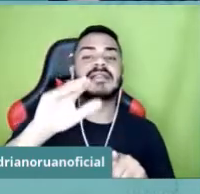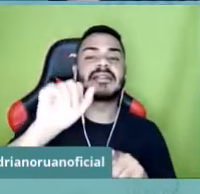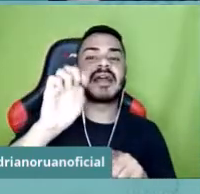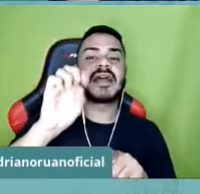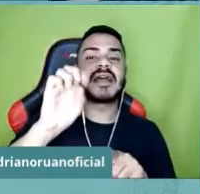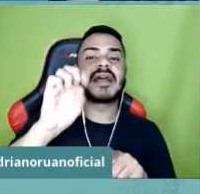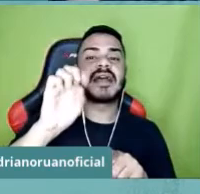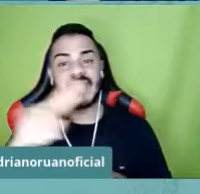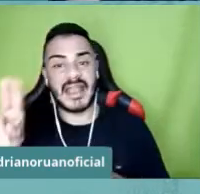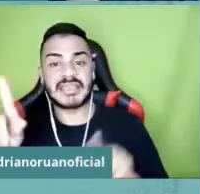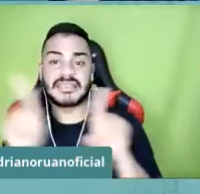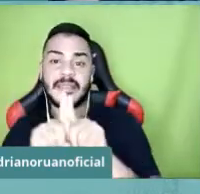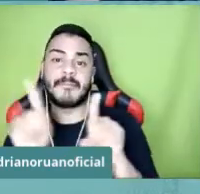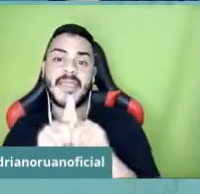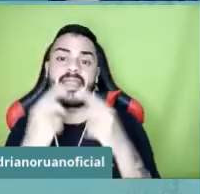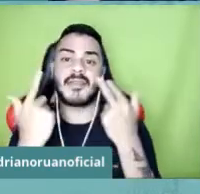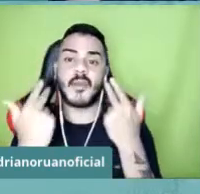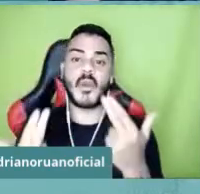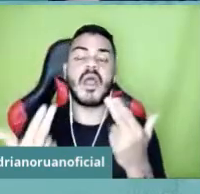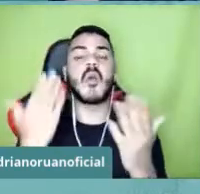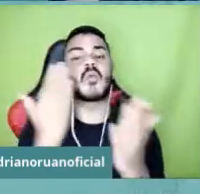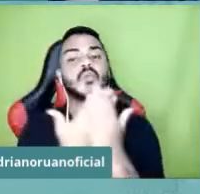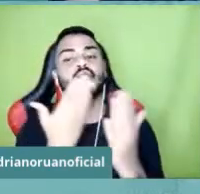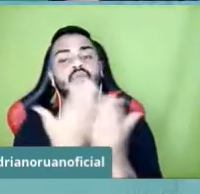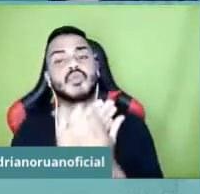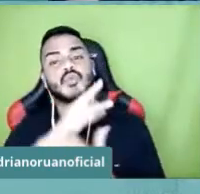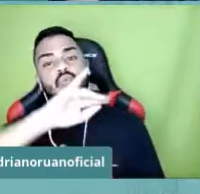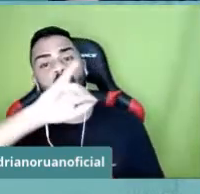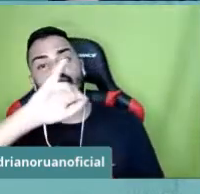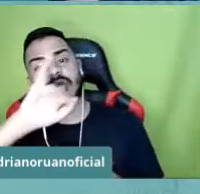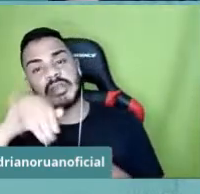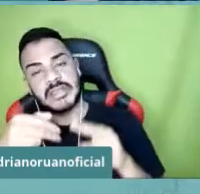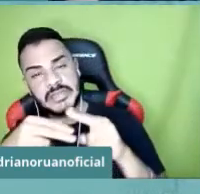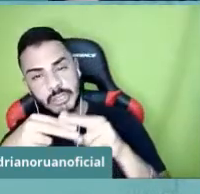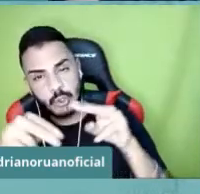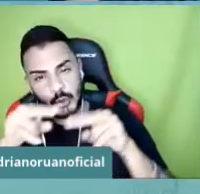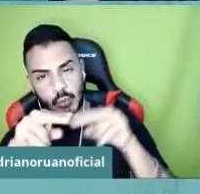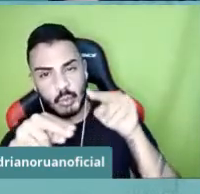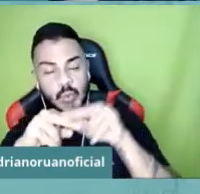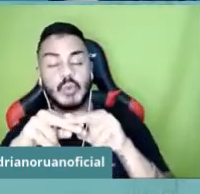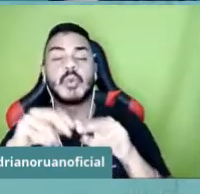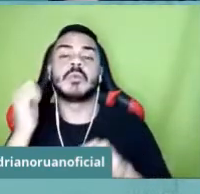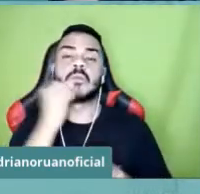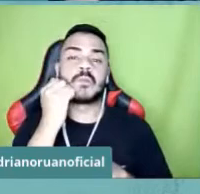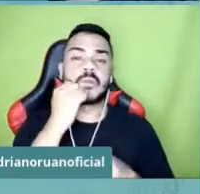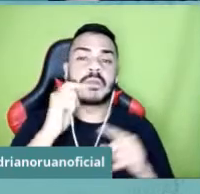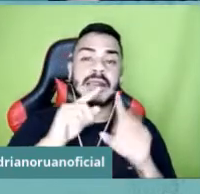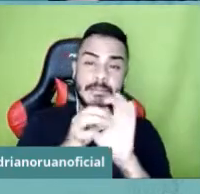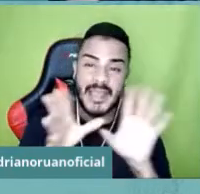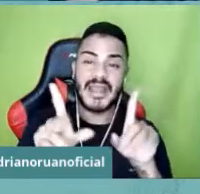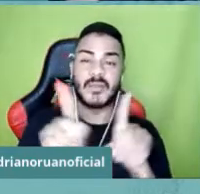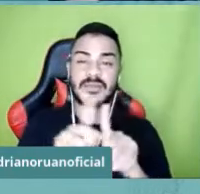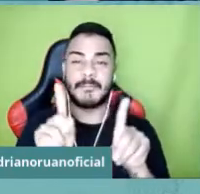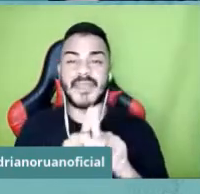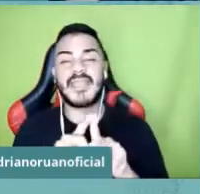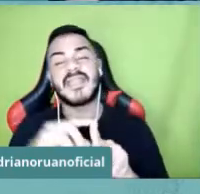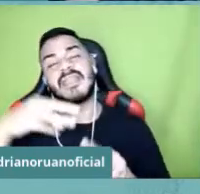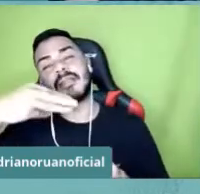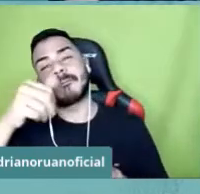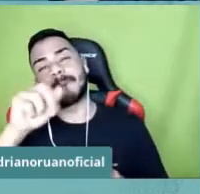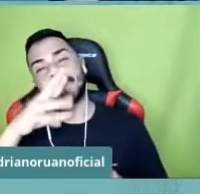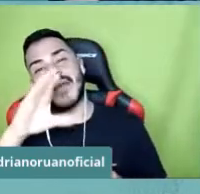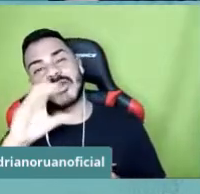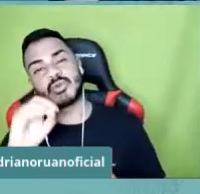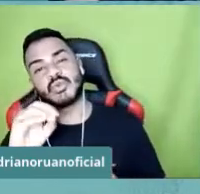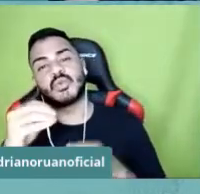mesma coisa, os estudos em julho, um pouquinho antes, e ela é liberada, então, em março desse ano.